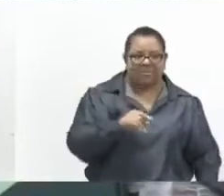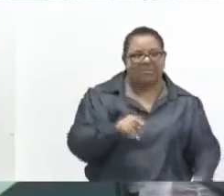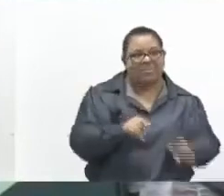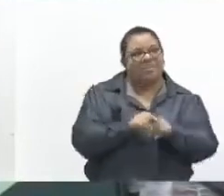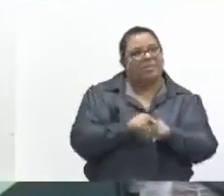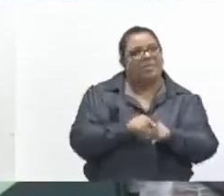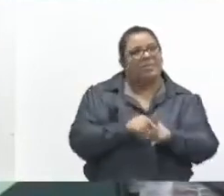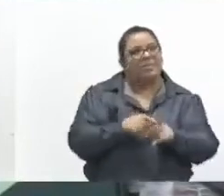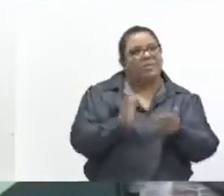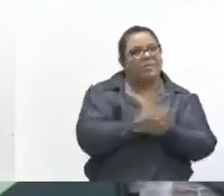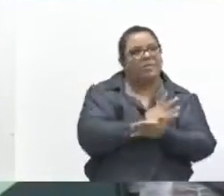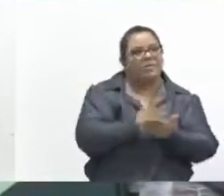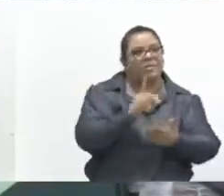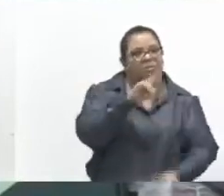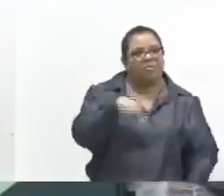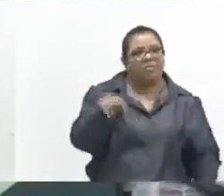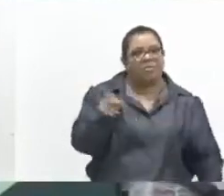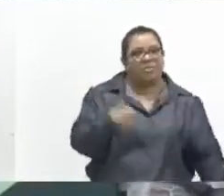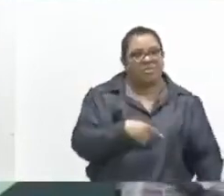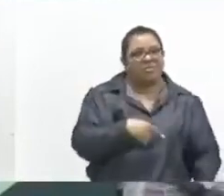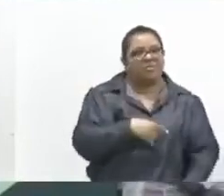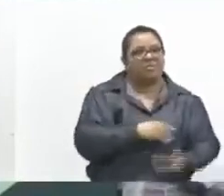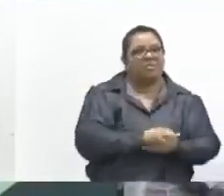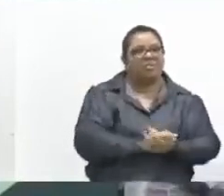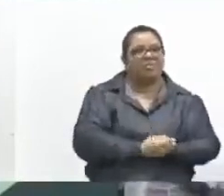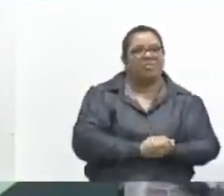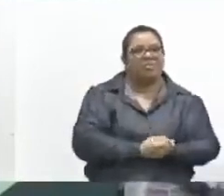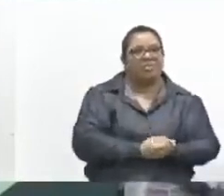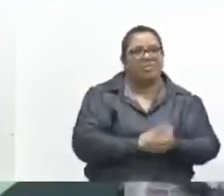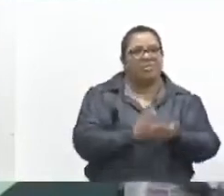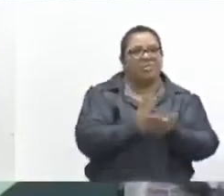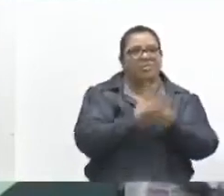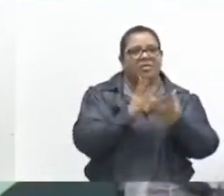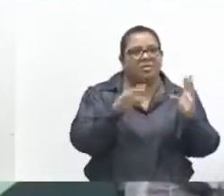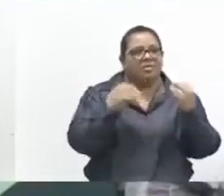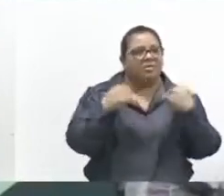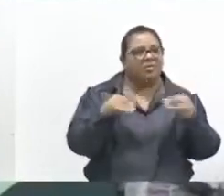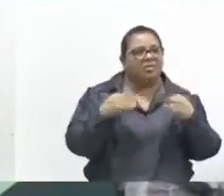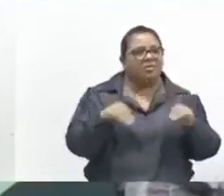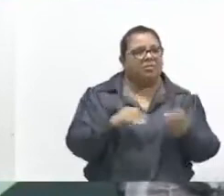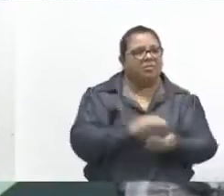para o cancelamento ali também, que a gente colocou alguns pontos. Pode descer, por favor.